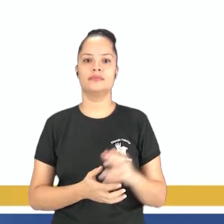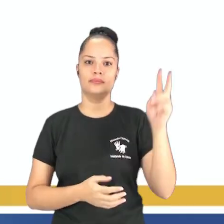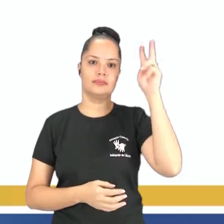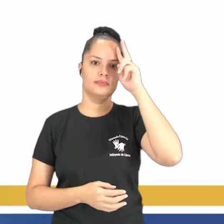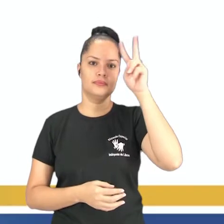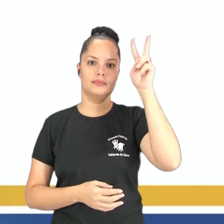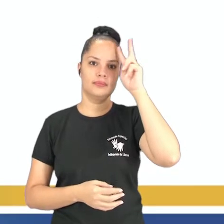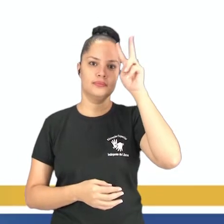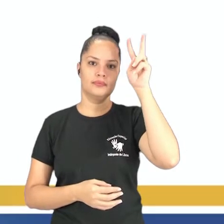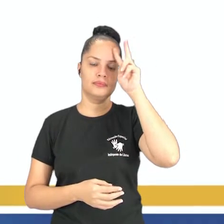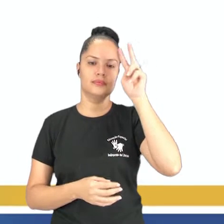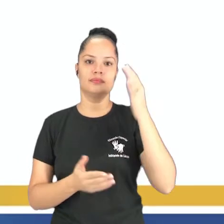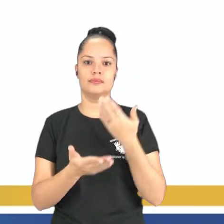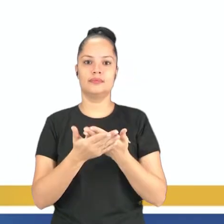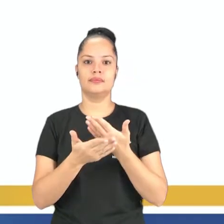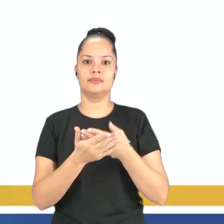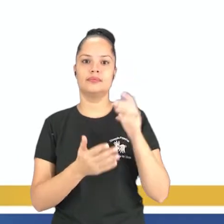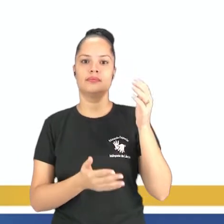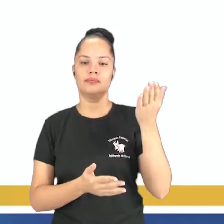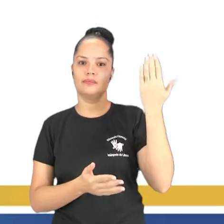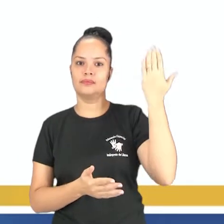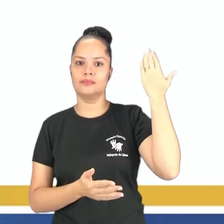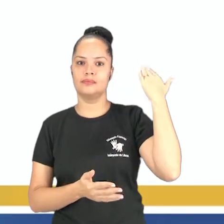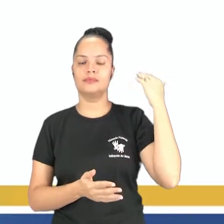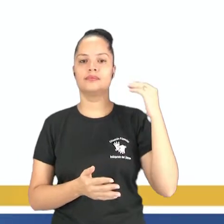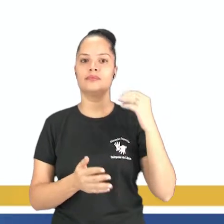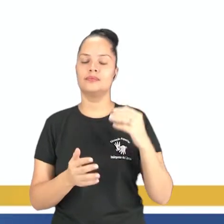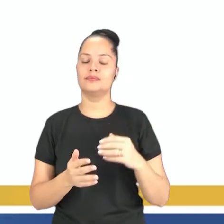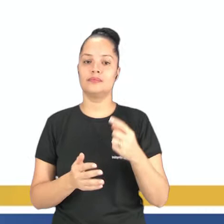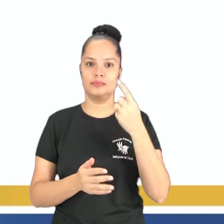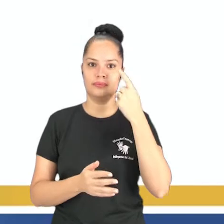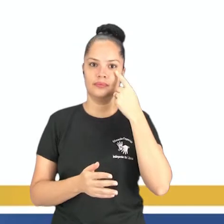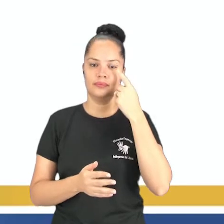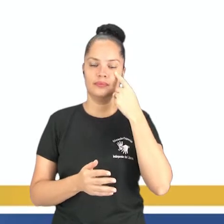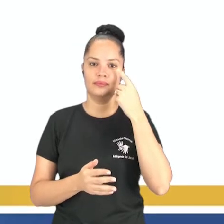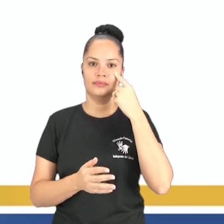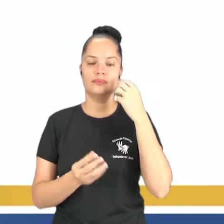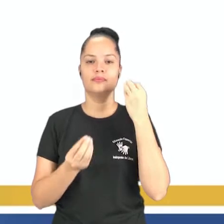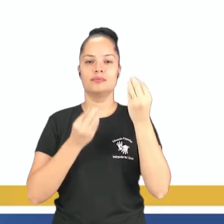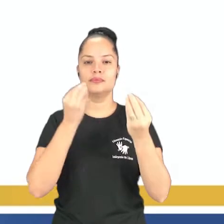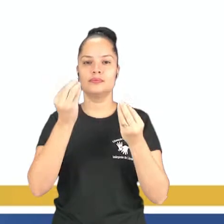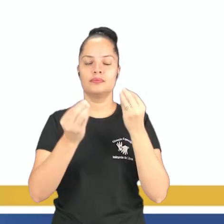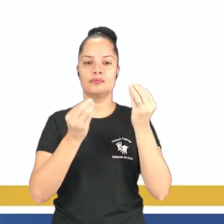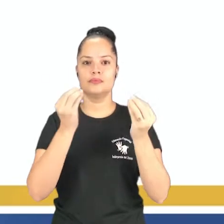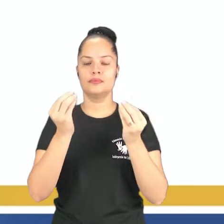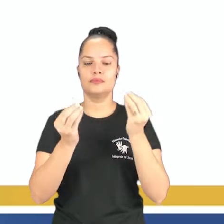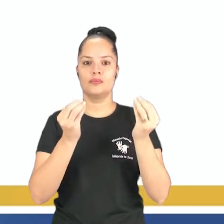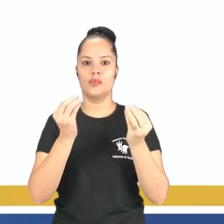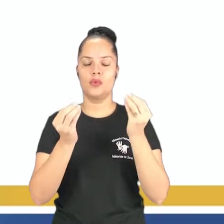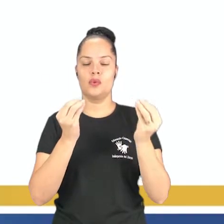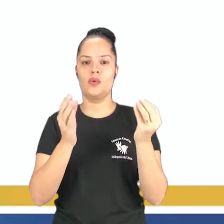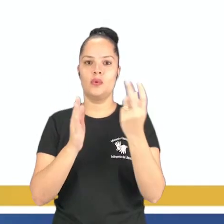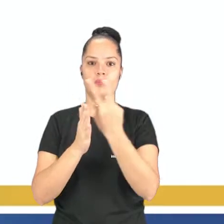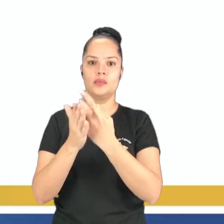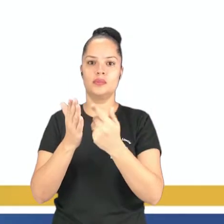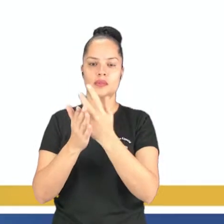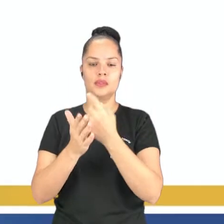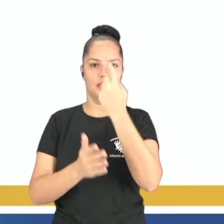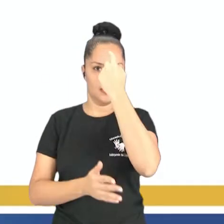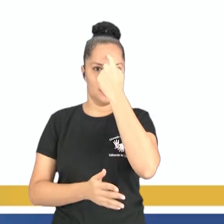Vamos relembrar o que vimos na aula passada. Na aula anterior, nós estudamos sobre a congruência de figuras e a rede de